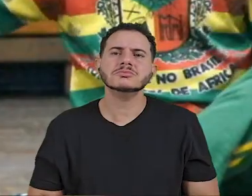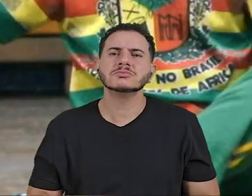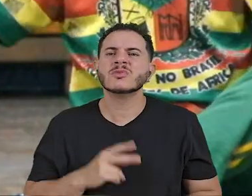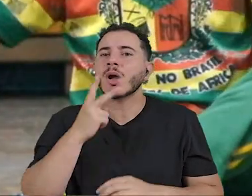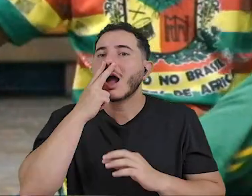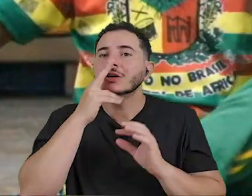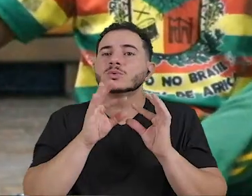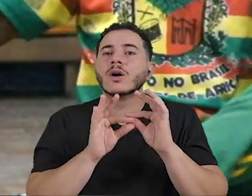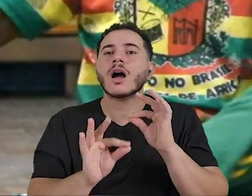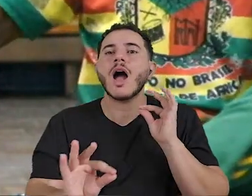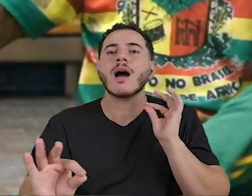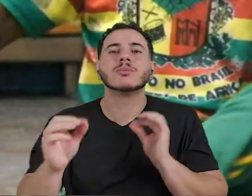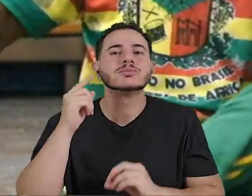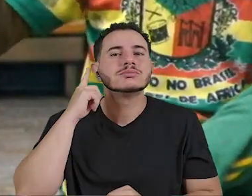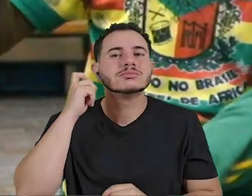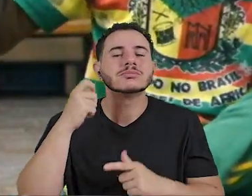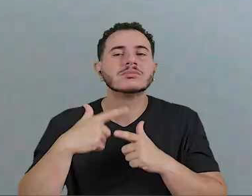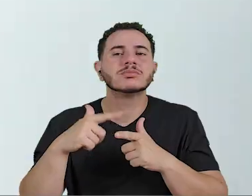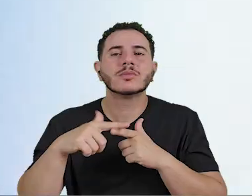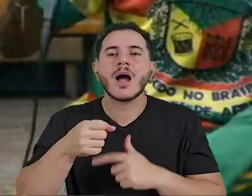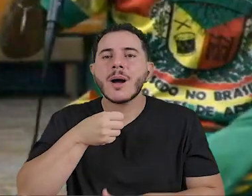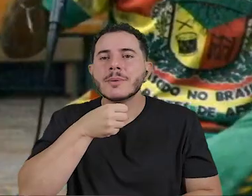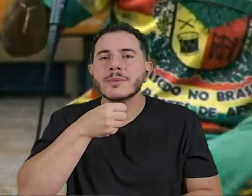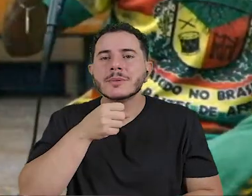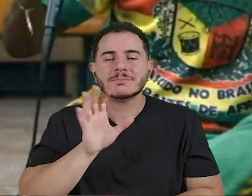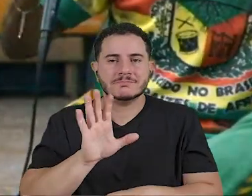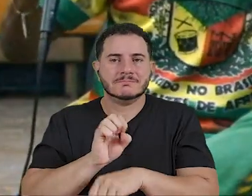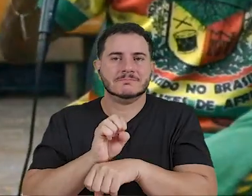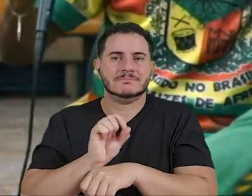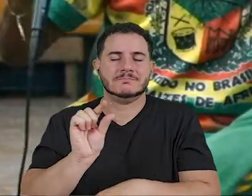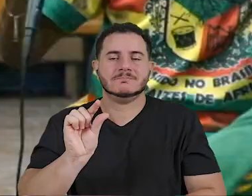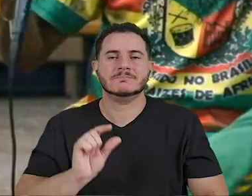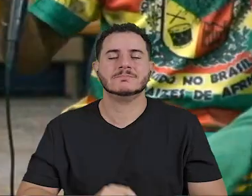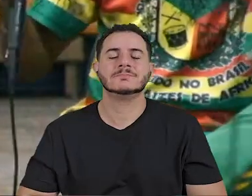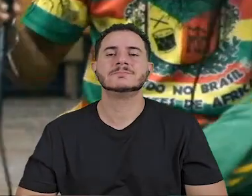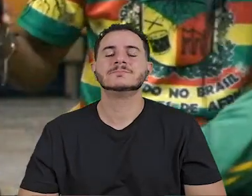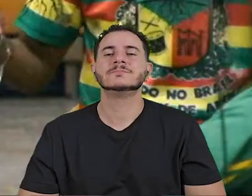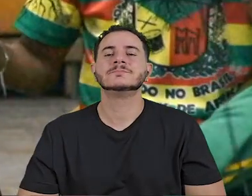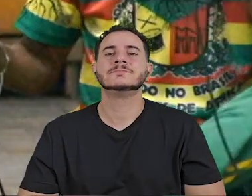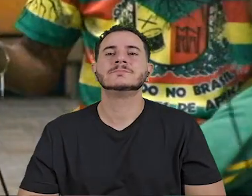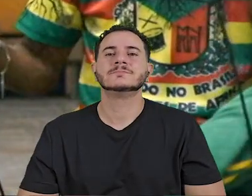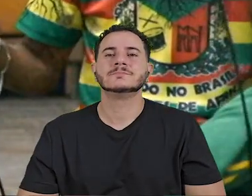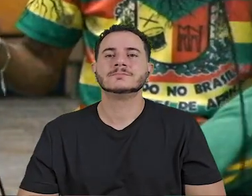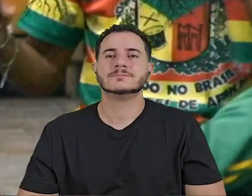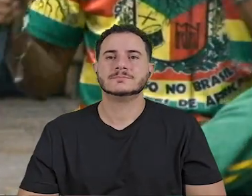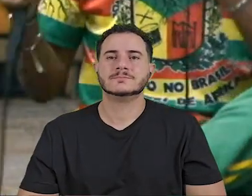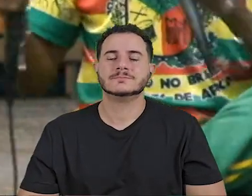é o cabo aí, Pedrinho. Eles estão tentando tirar o ruído lá, já é um caso. Oi.